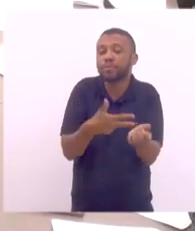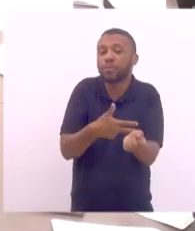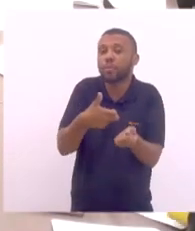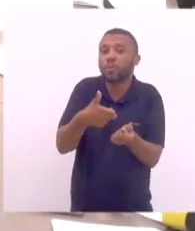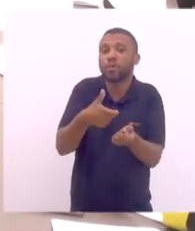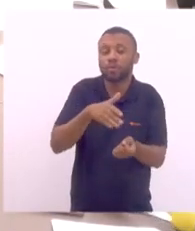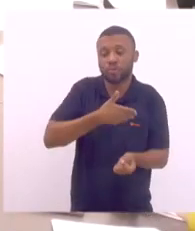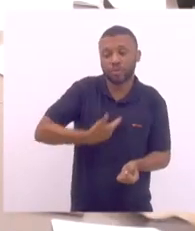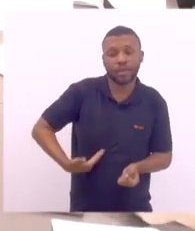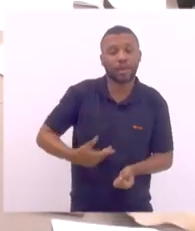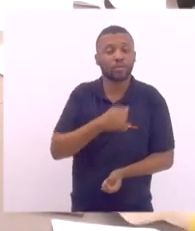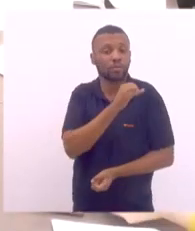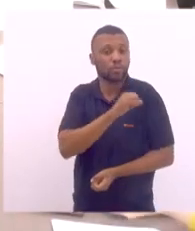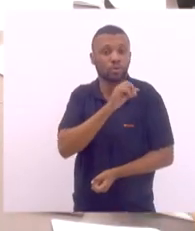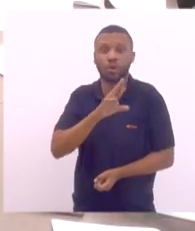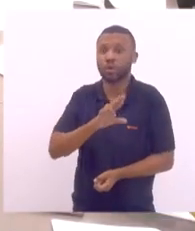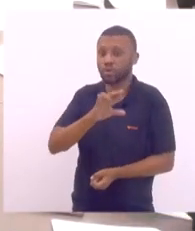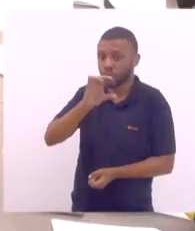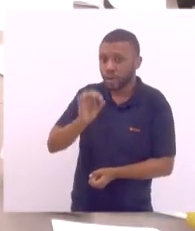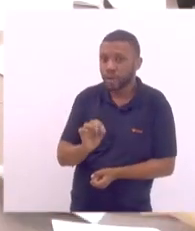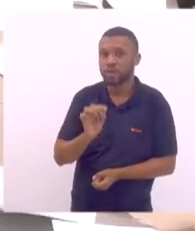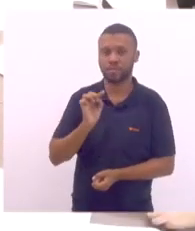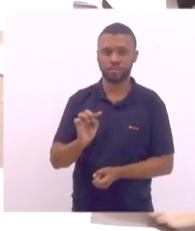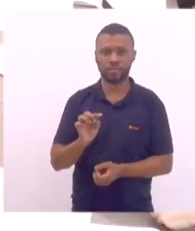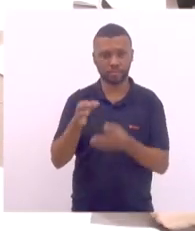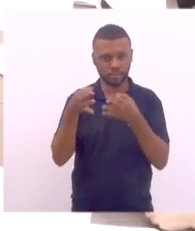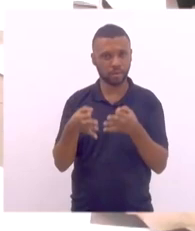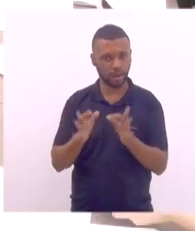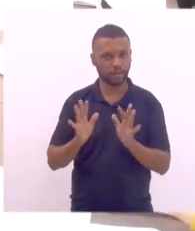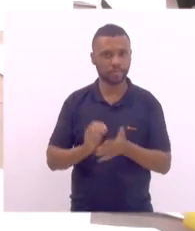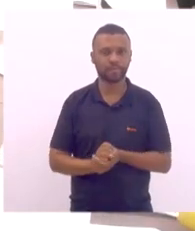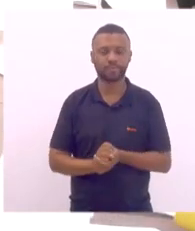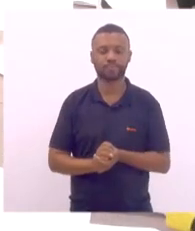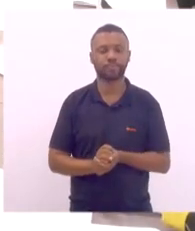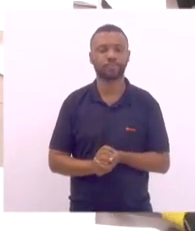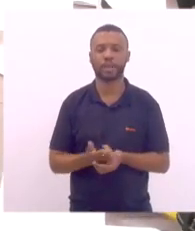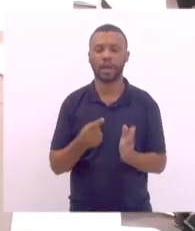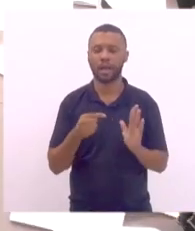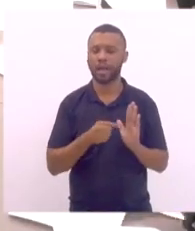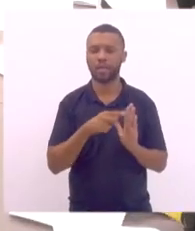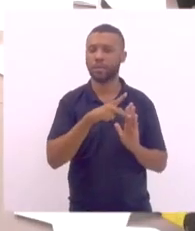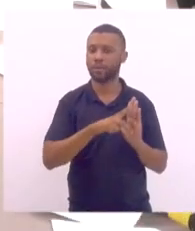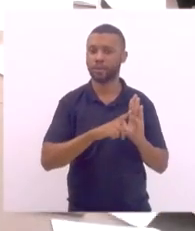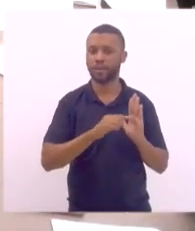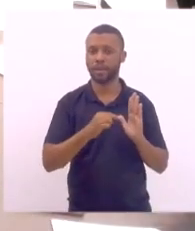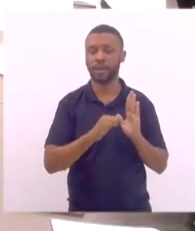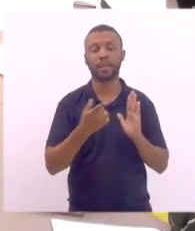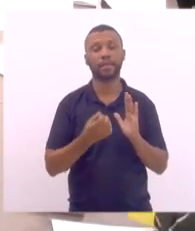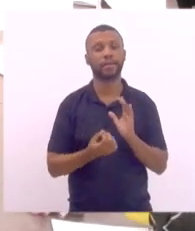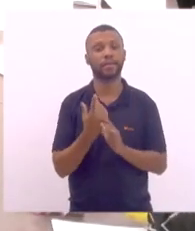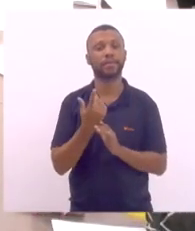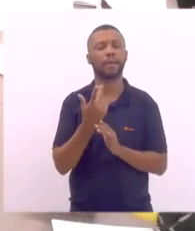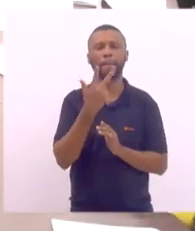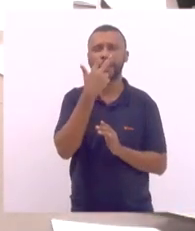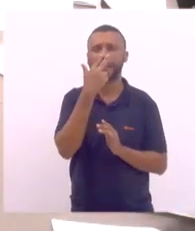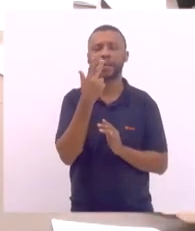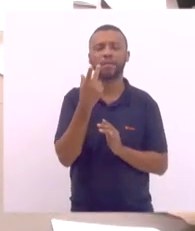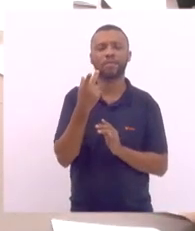do Estado do Rio de Janeiro, né? O projeto cria uma forma, de forma